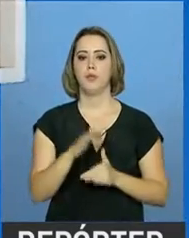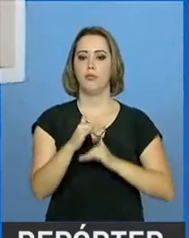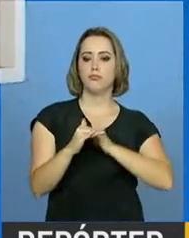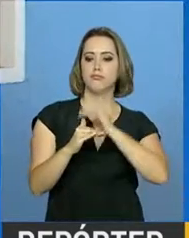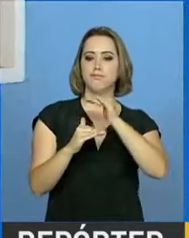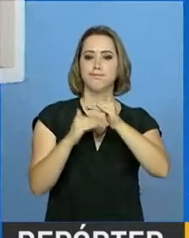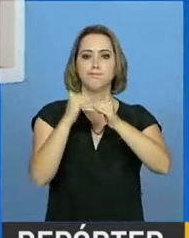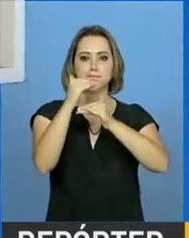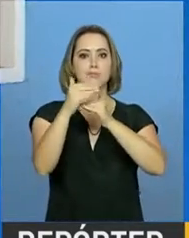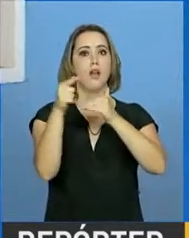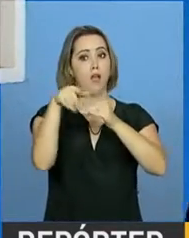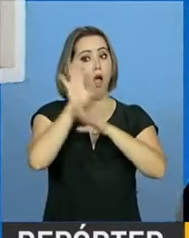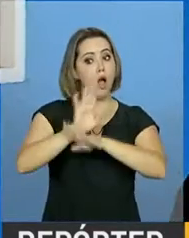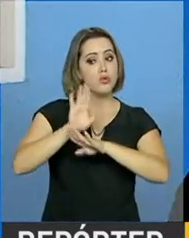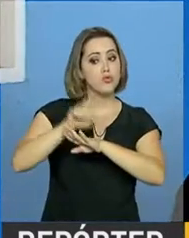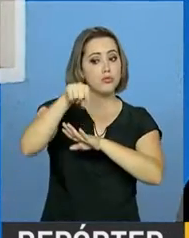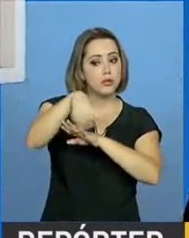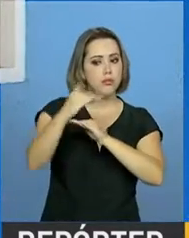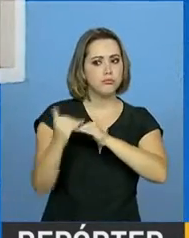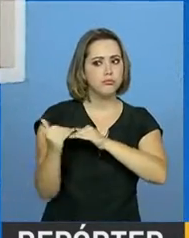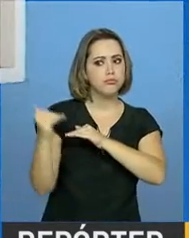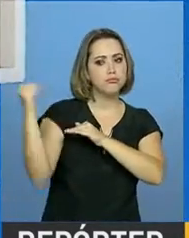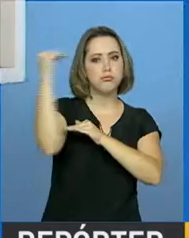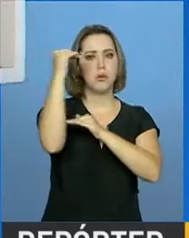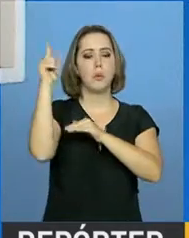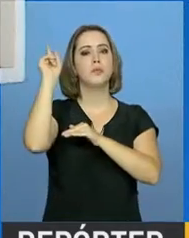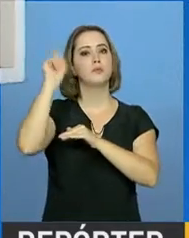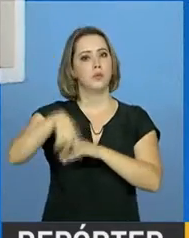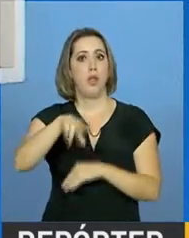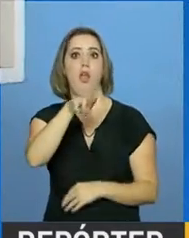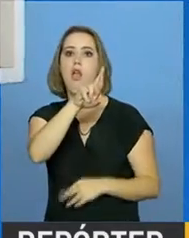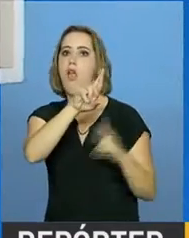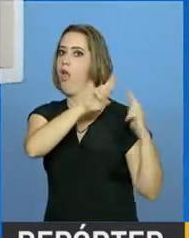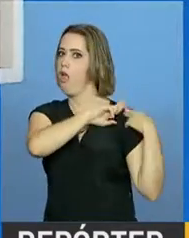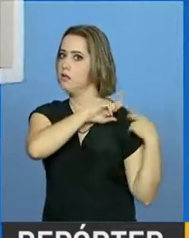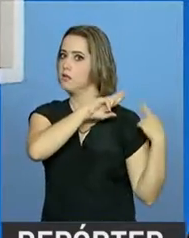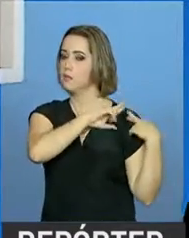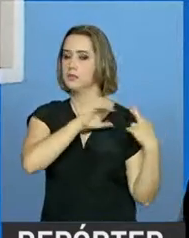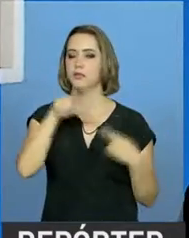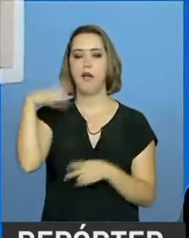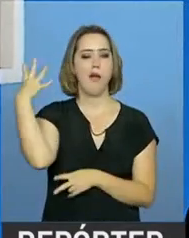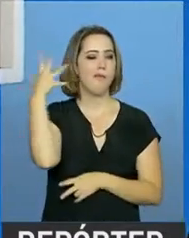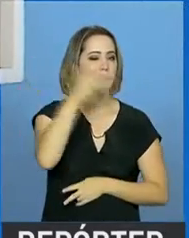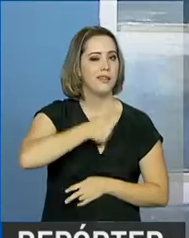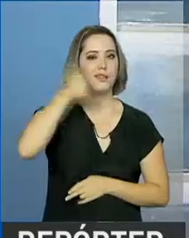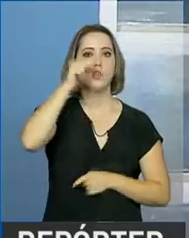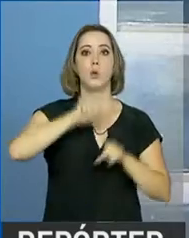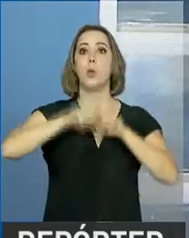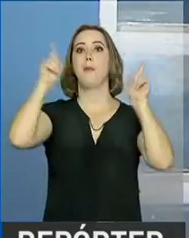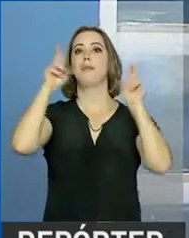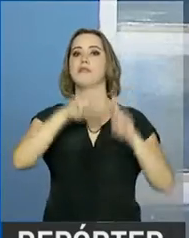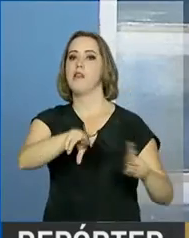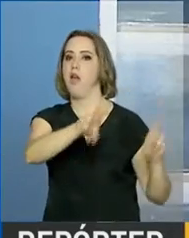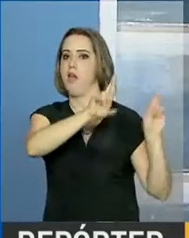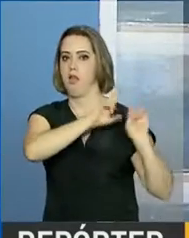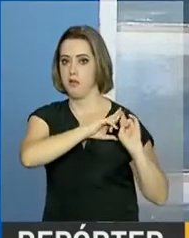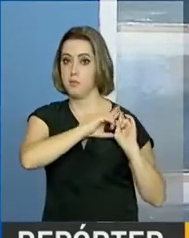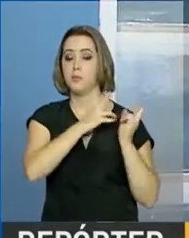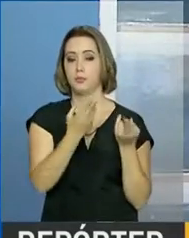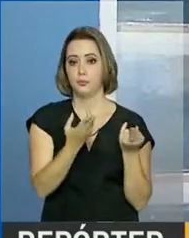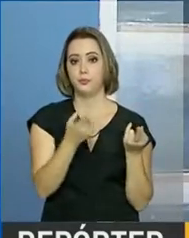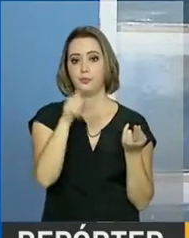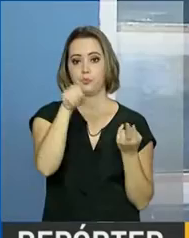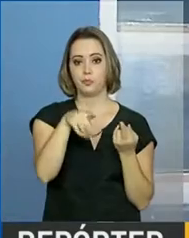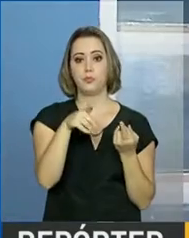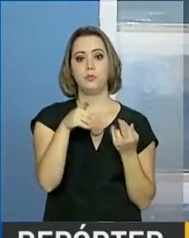informação e ajudá-las nisso é muita responsabilidade maravilhoso mas é muita responsabilidade diz que o programa é importante por